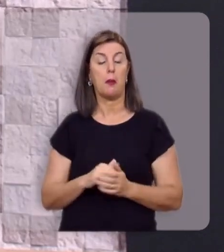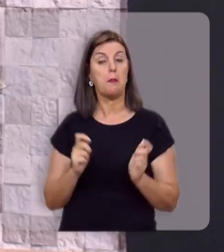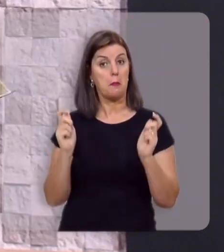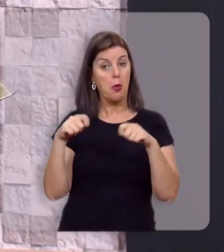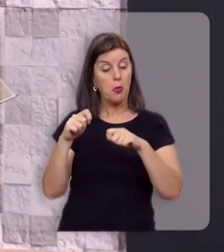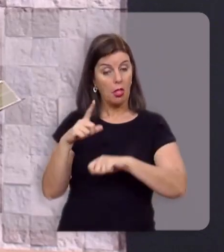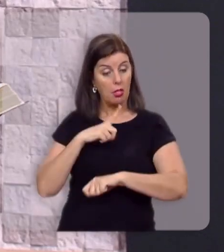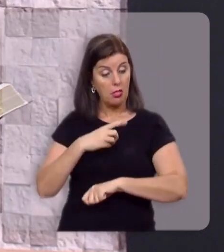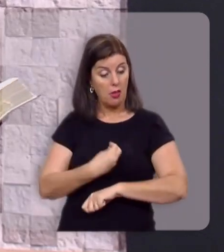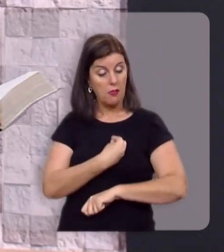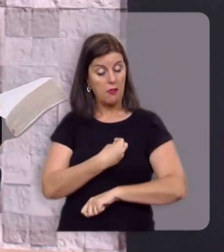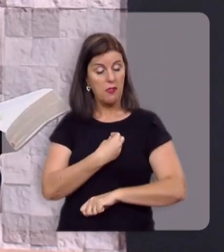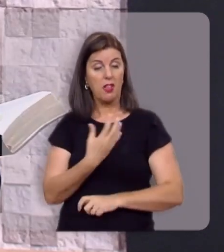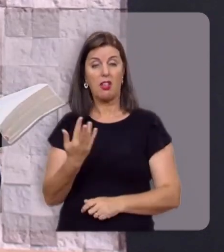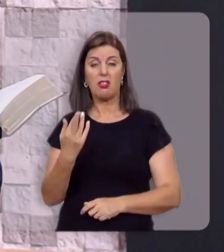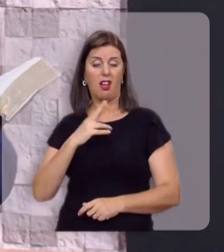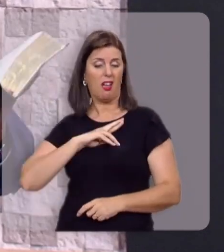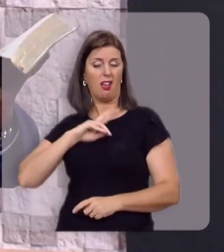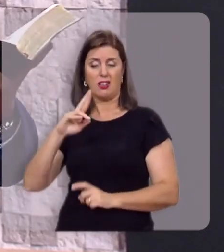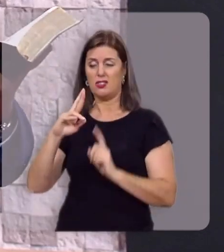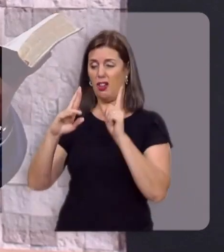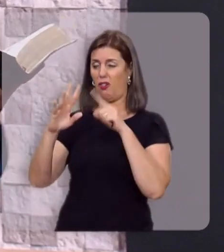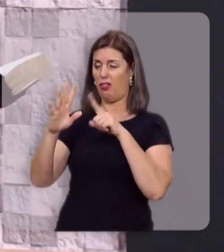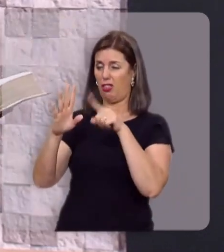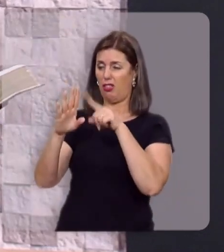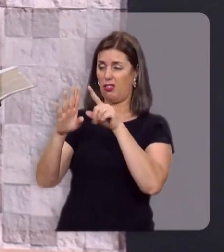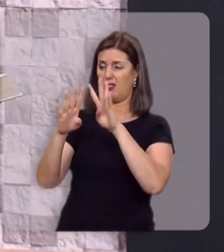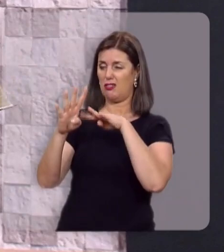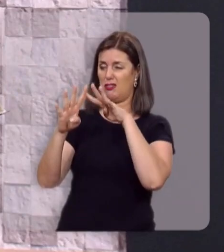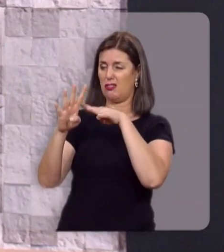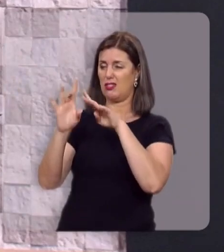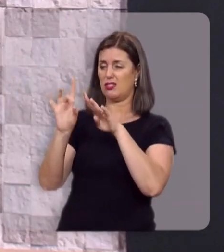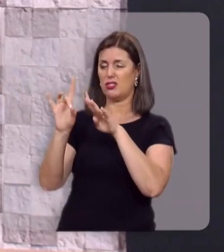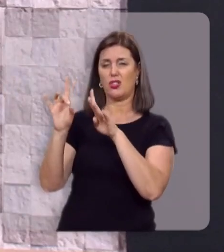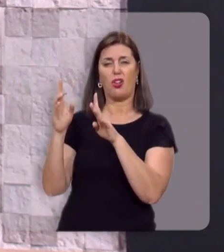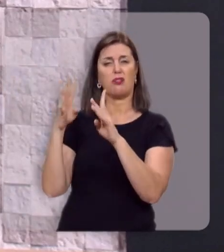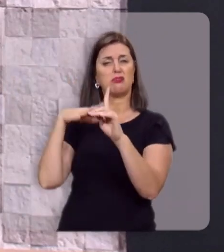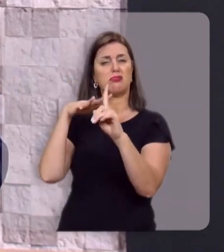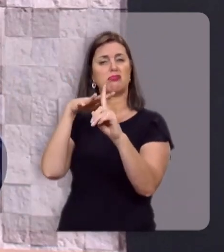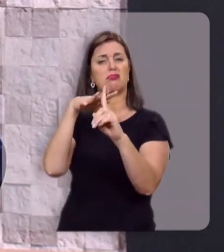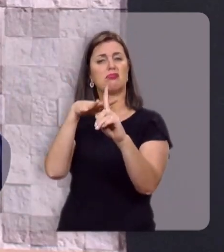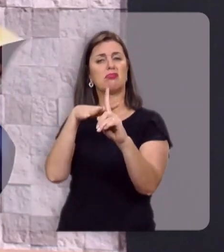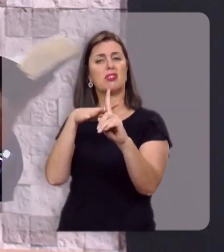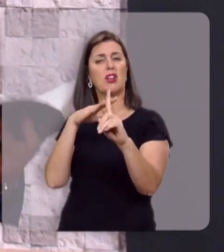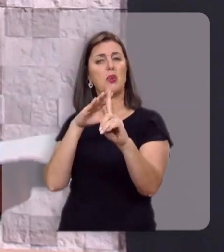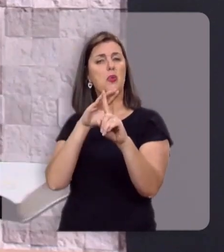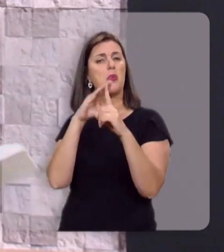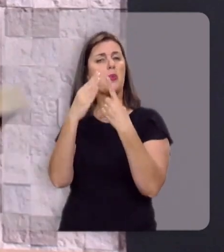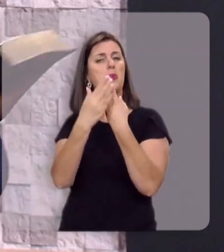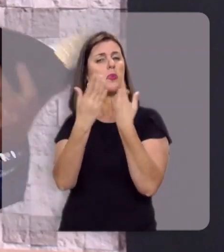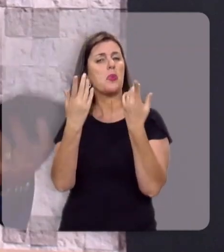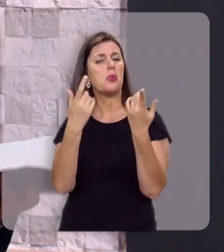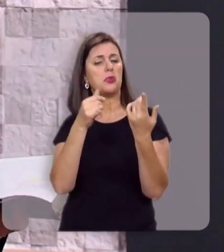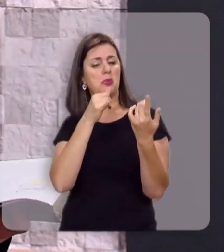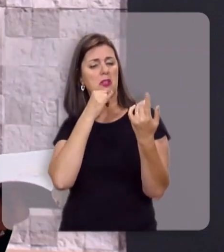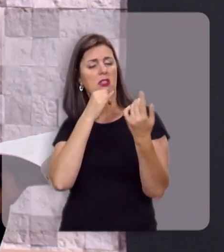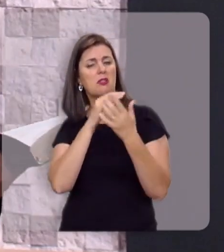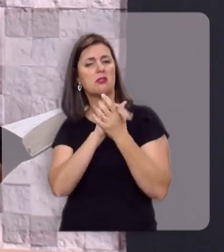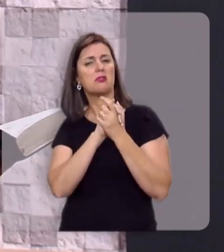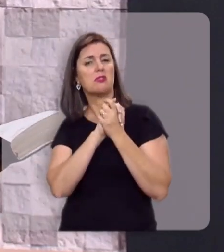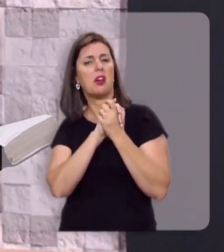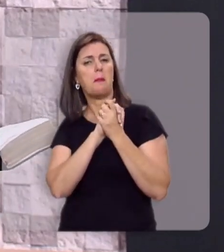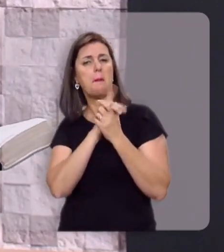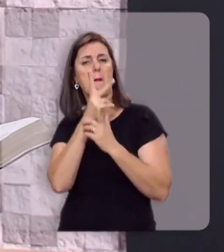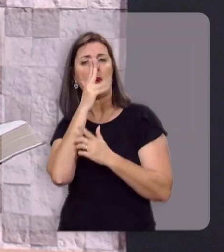É possível viver uma vida mecânica com clichês e jargões religiosos num culto altamente